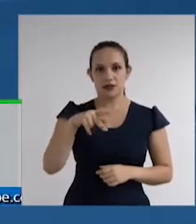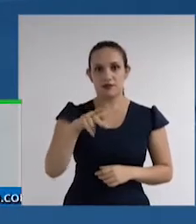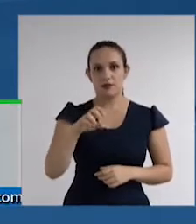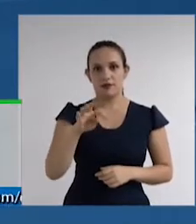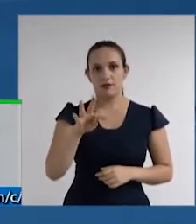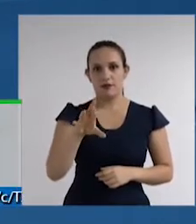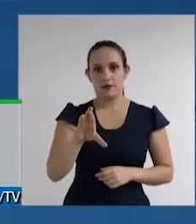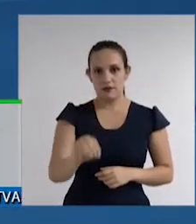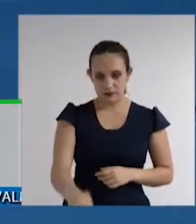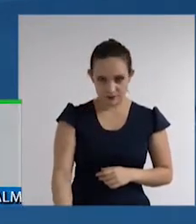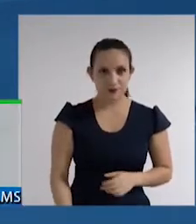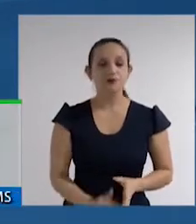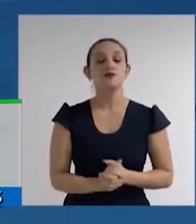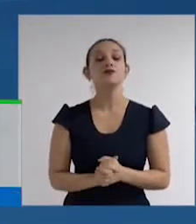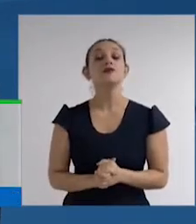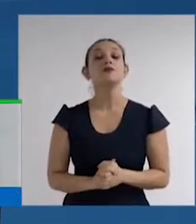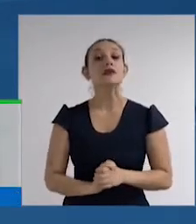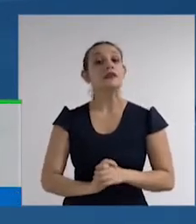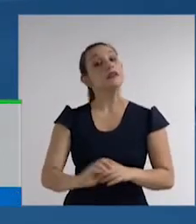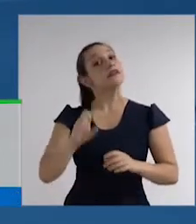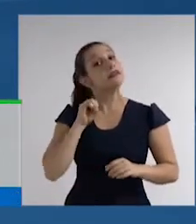Simpetro, se